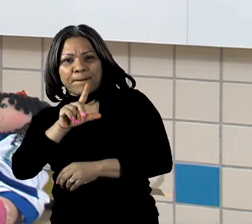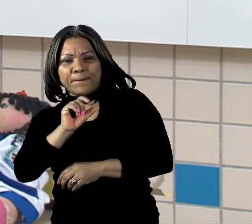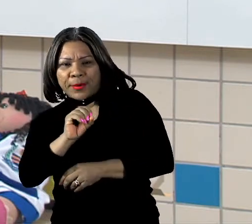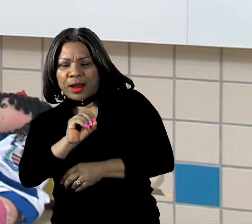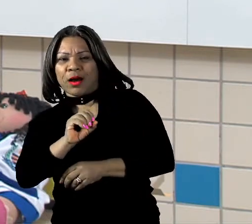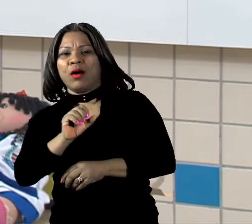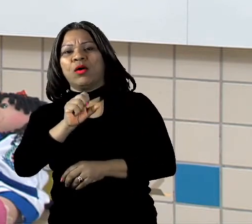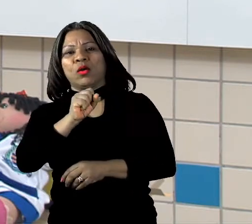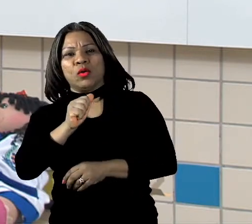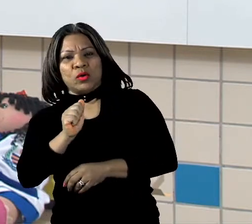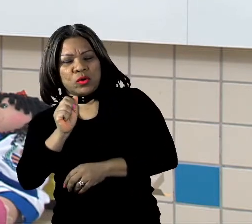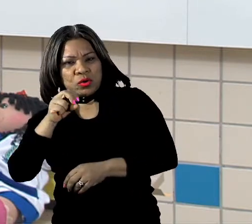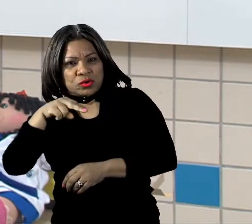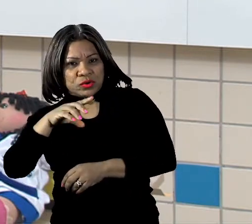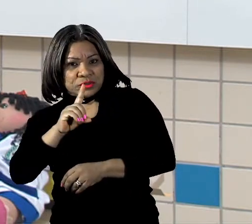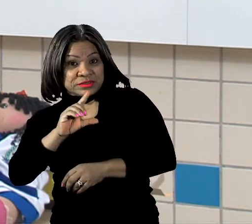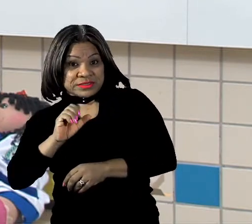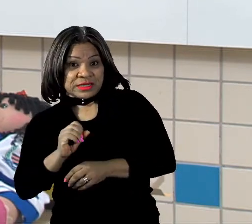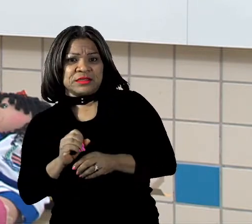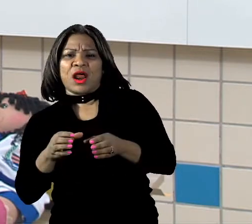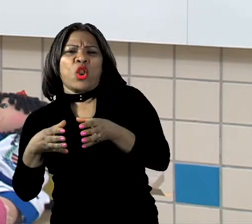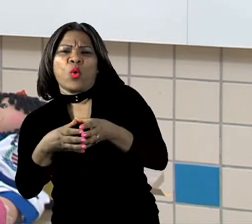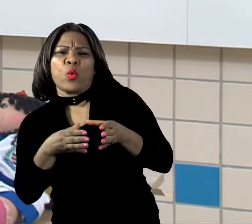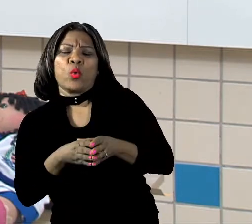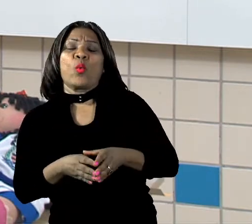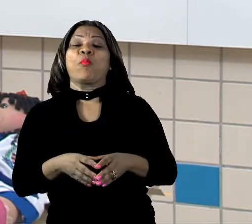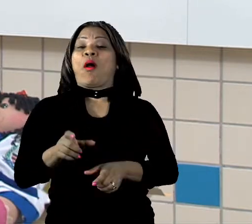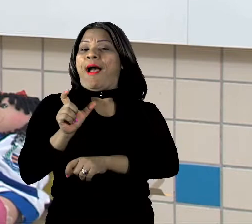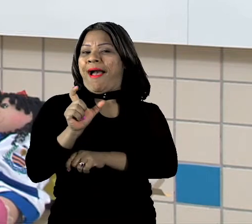música, Palavra Cantada. Então, olha só,